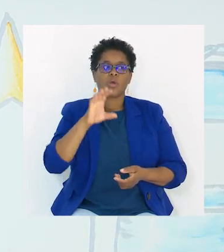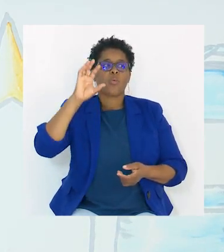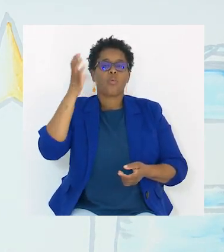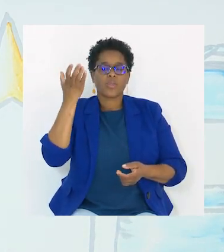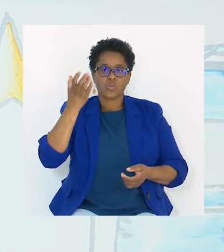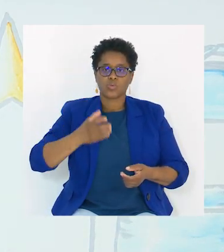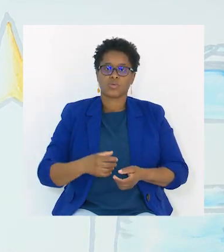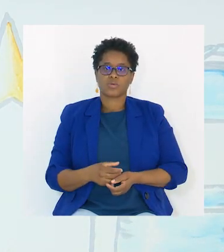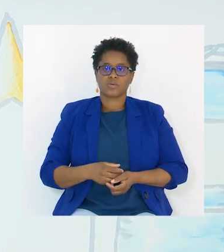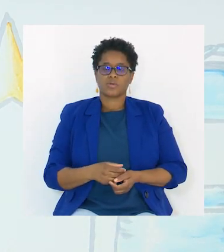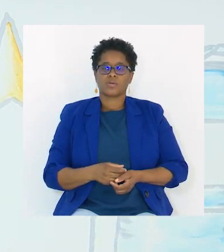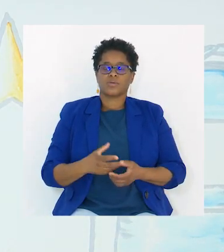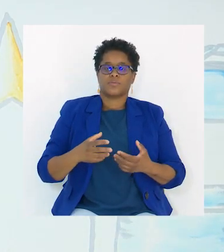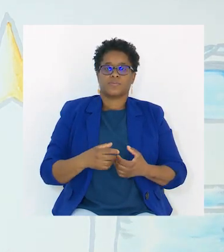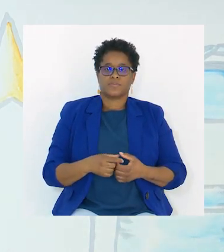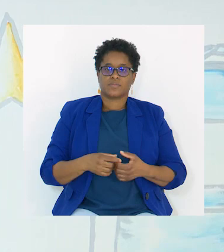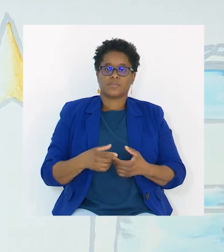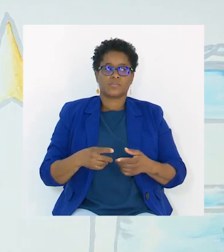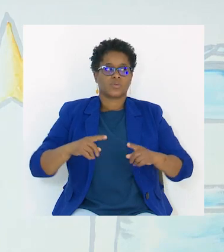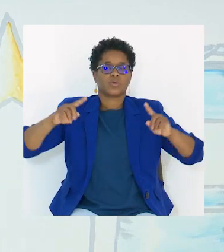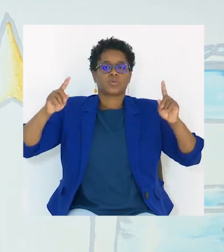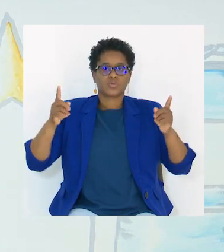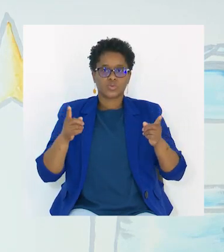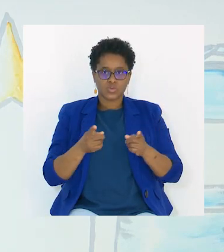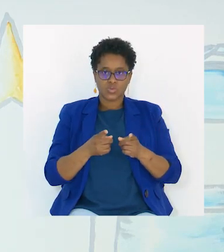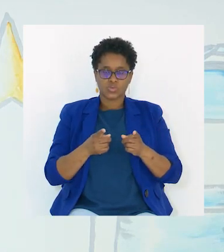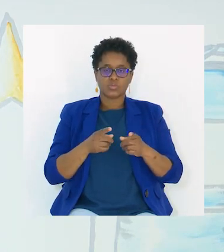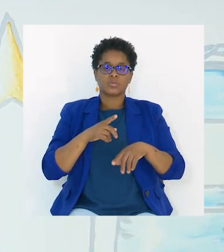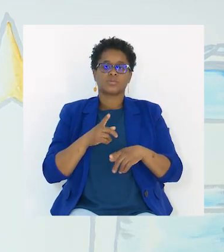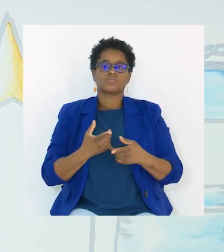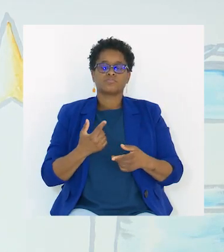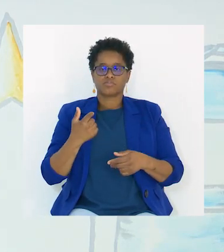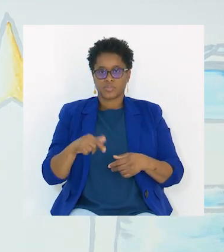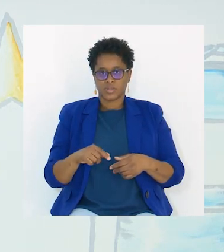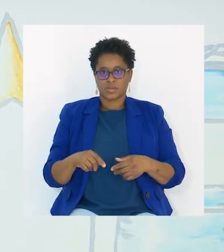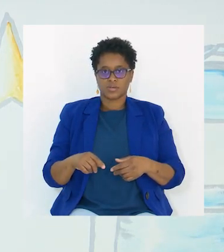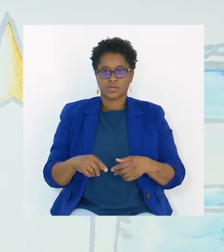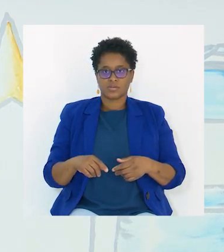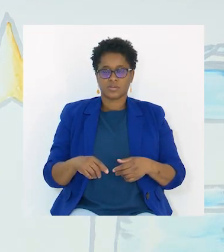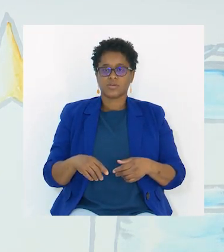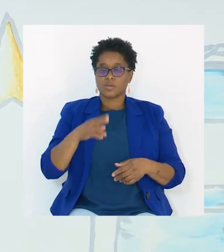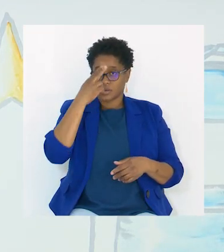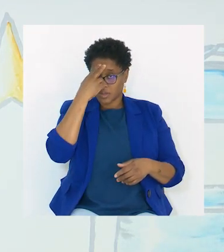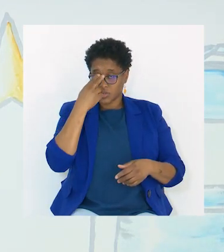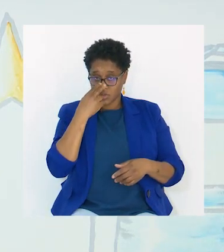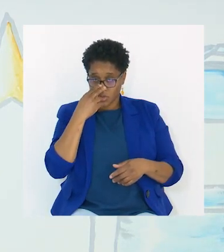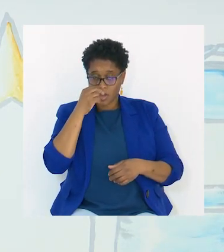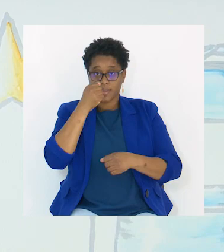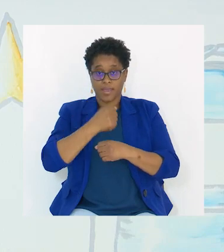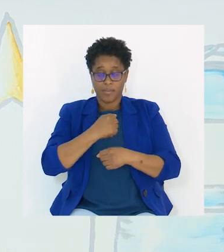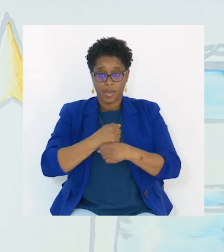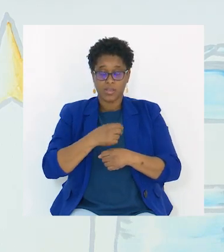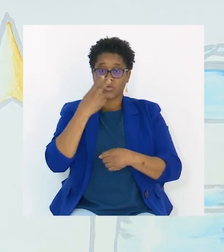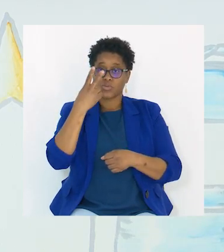quando. Portanto, em resumo, já temos que a história trabalha